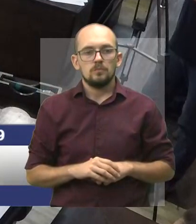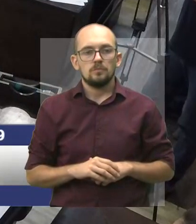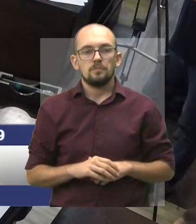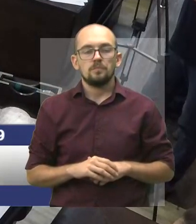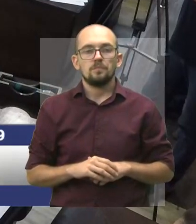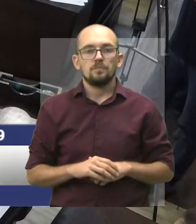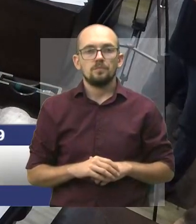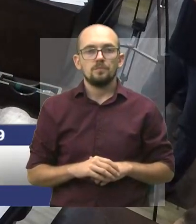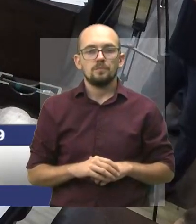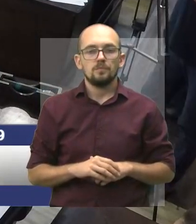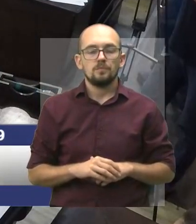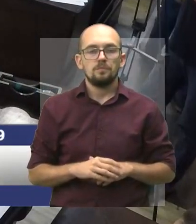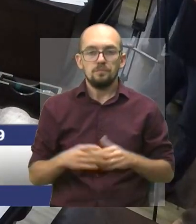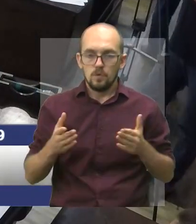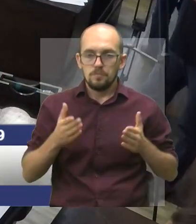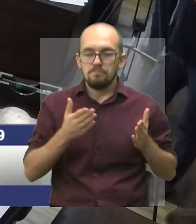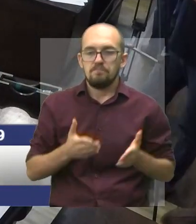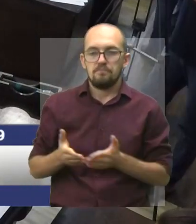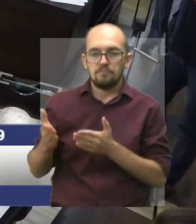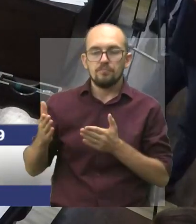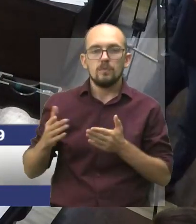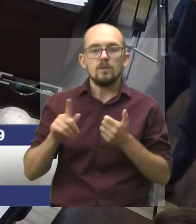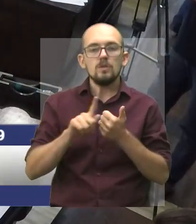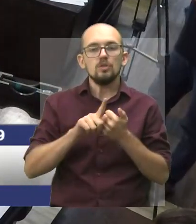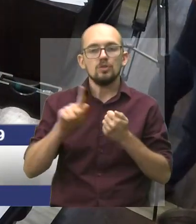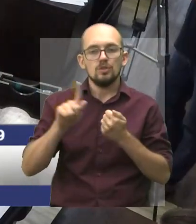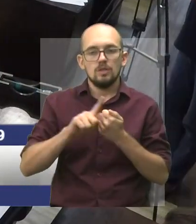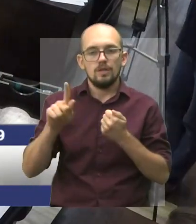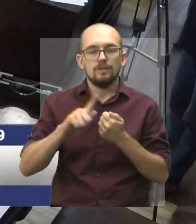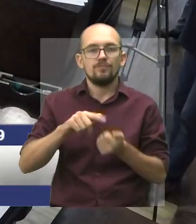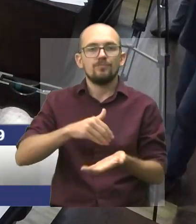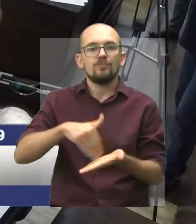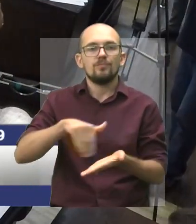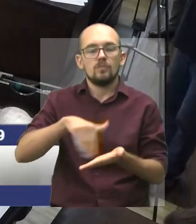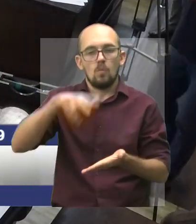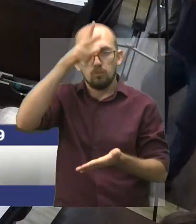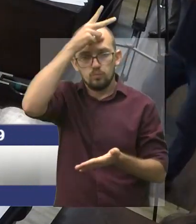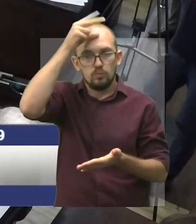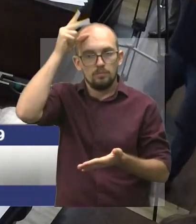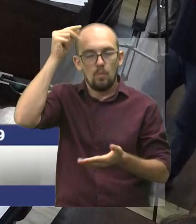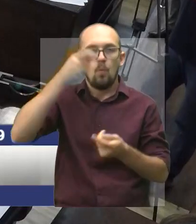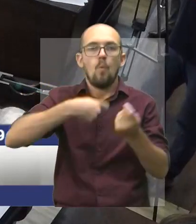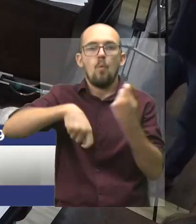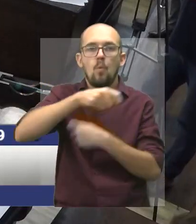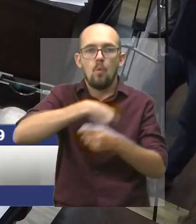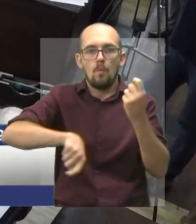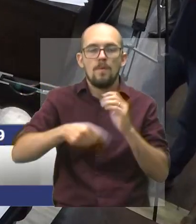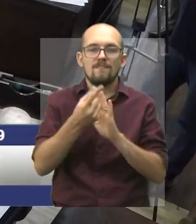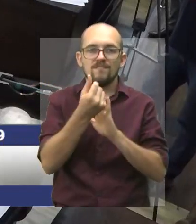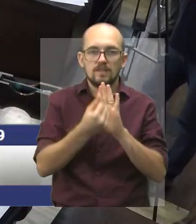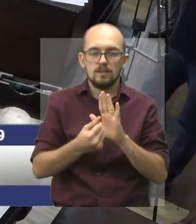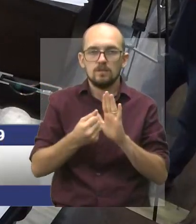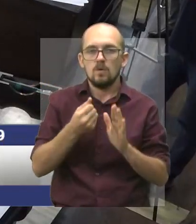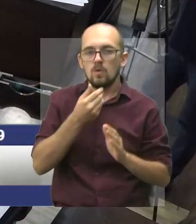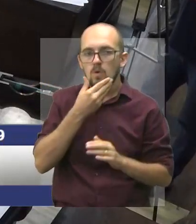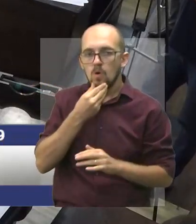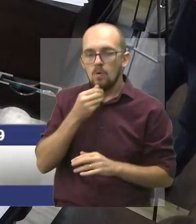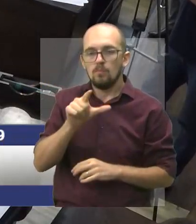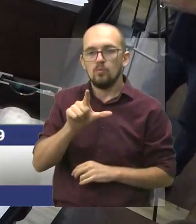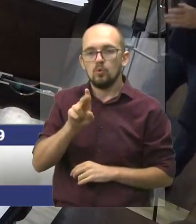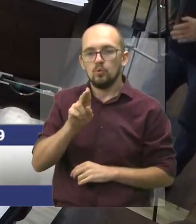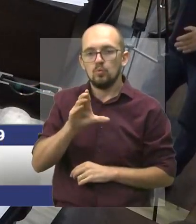Passo a palavra ao gerente da Secretaria Municipal de Economia e Finanças, senhor Lúcio